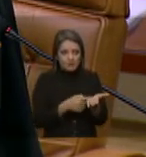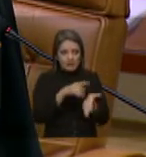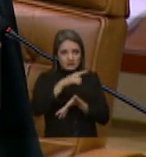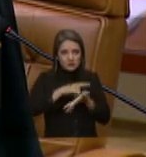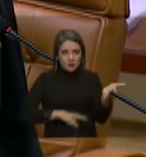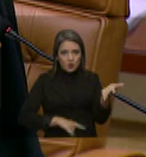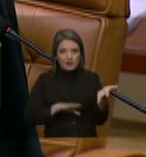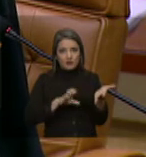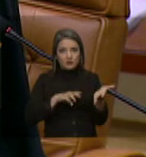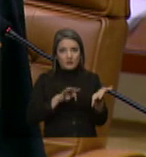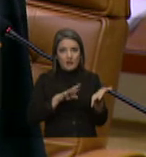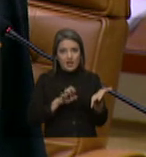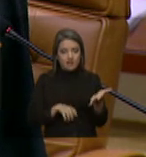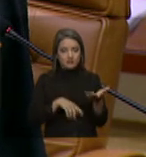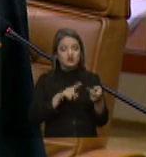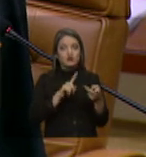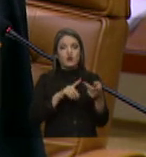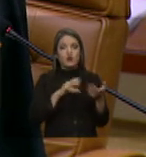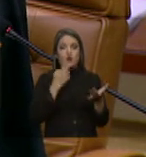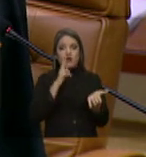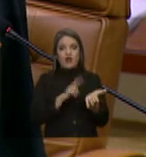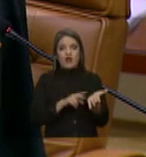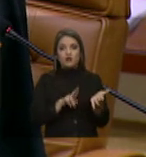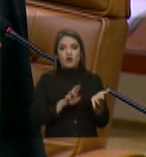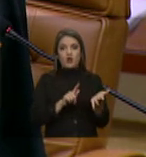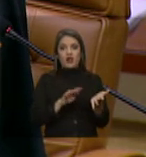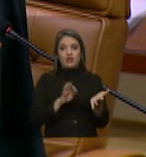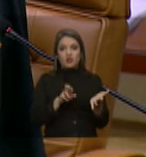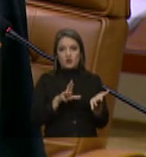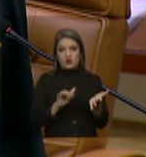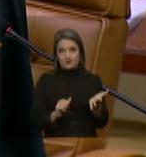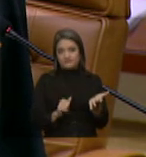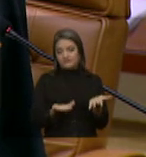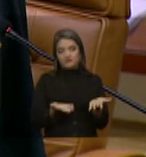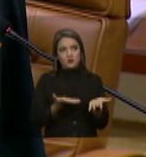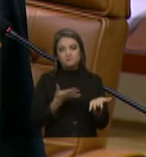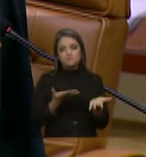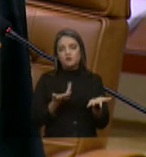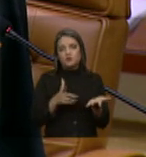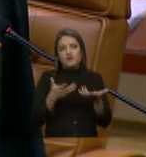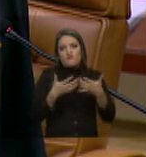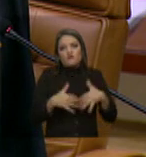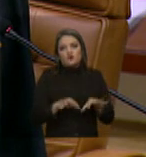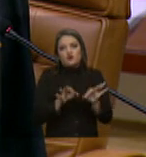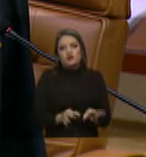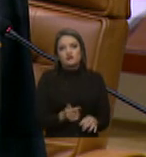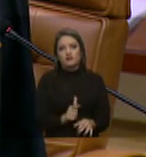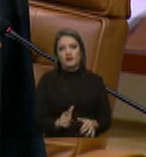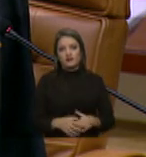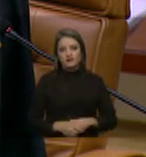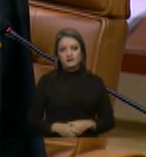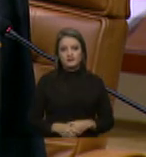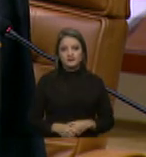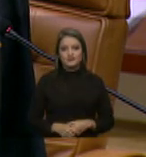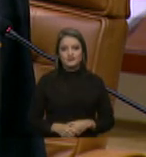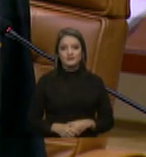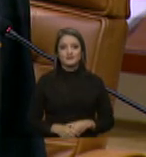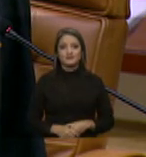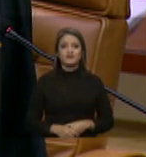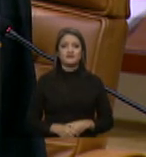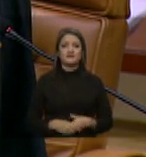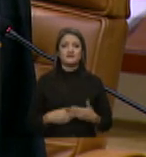cartas É rogatórias até até eu diria que tá no voto Mas é estranho